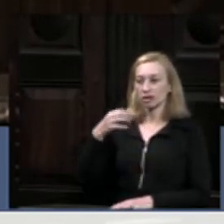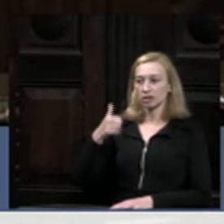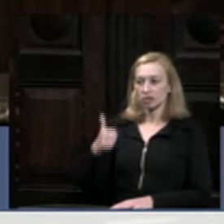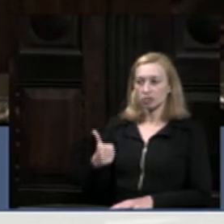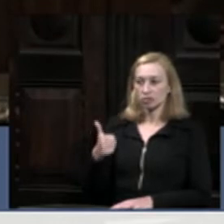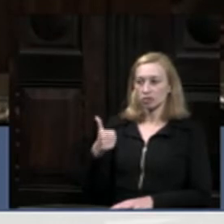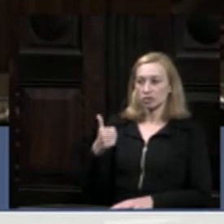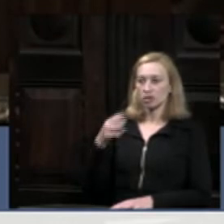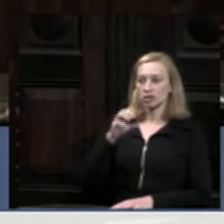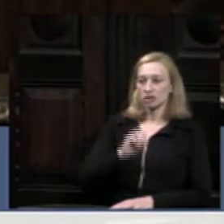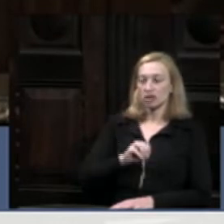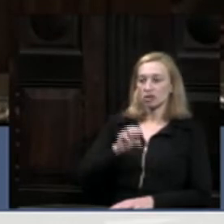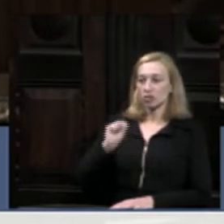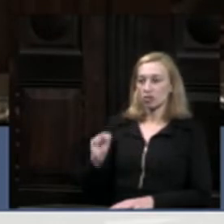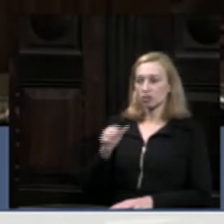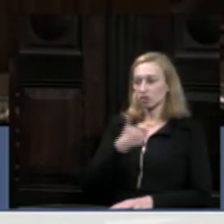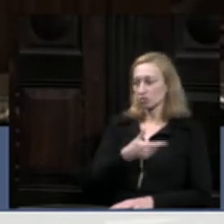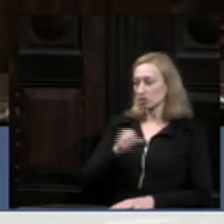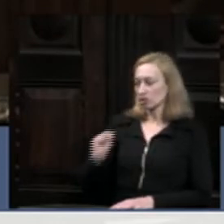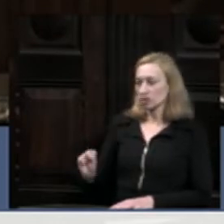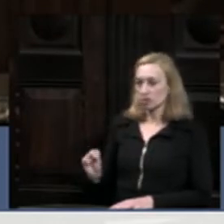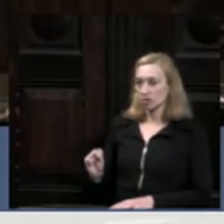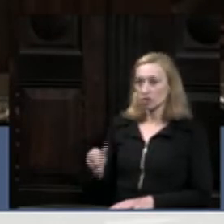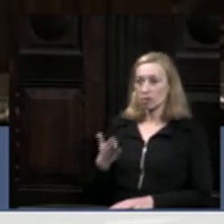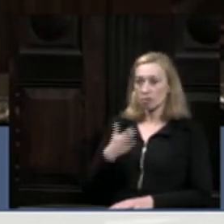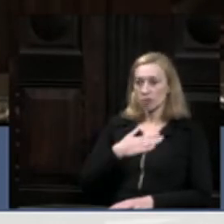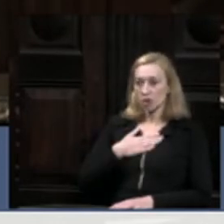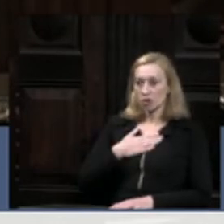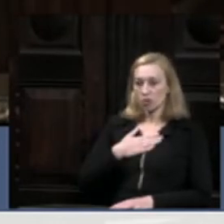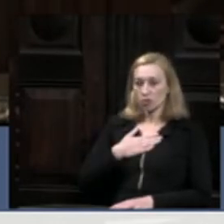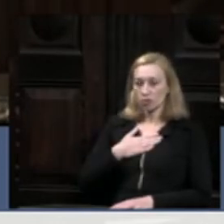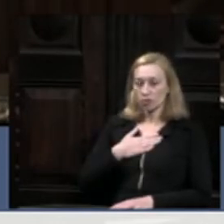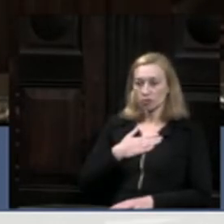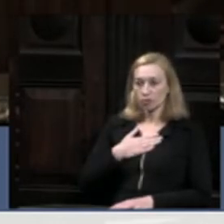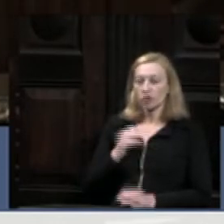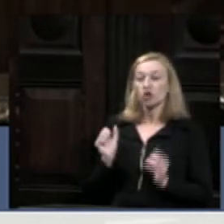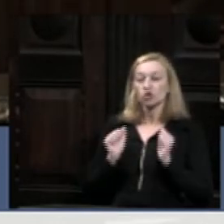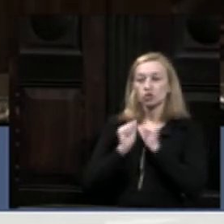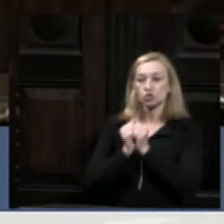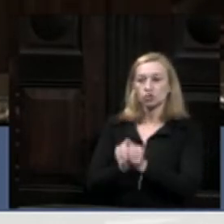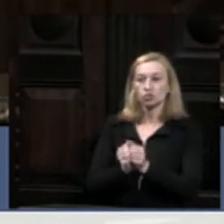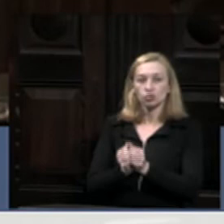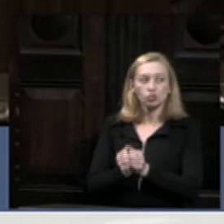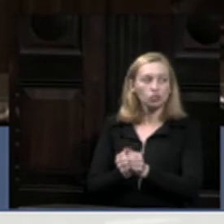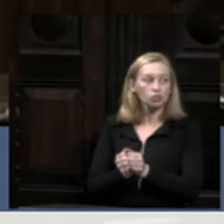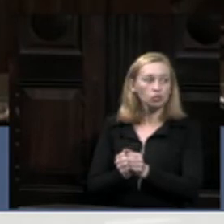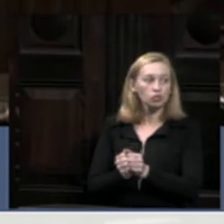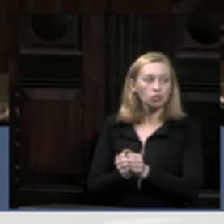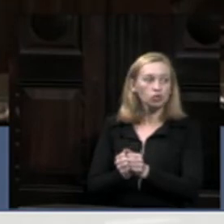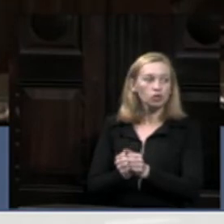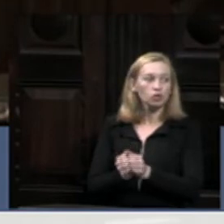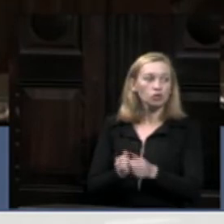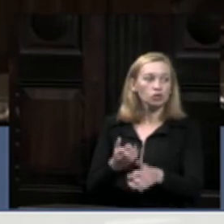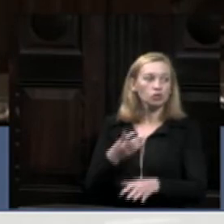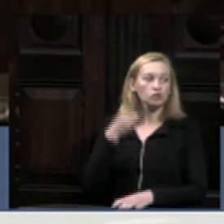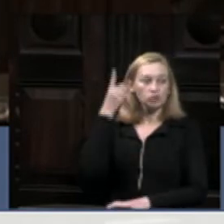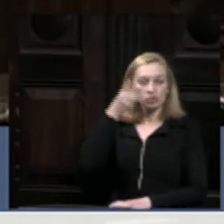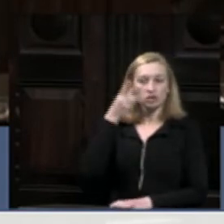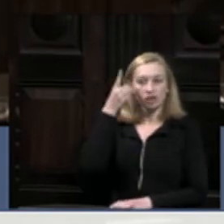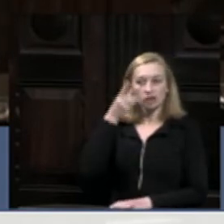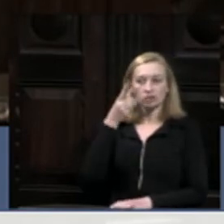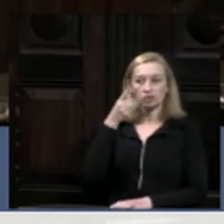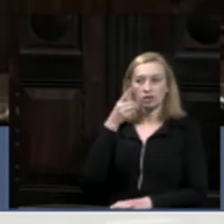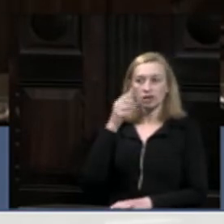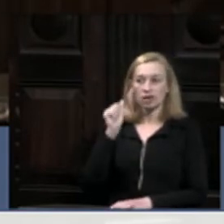de 2018, de minha autoria, junto com Vossa Excelência, deputado André